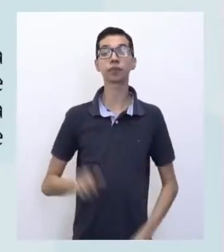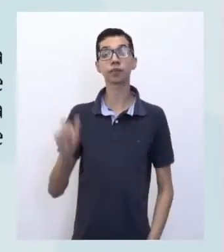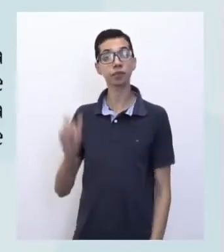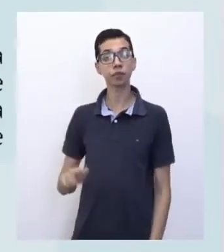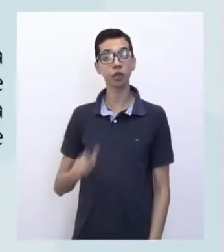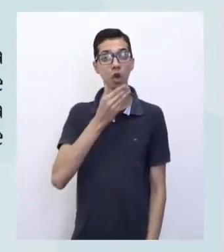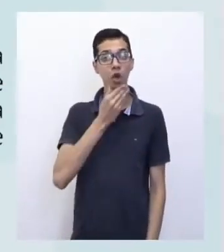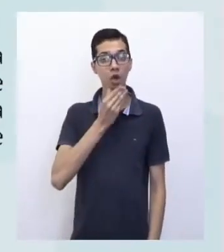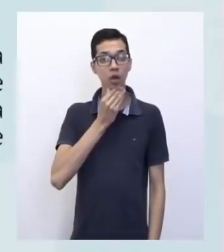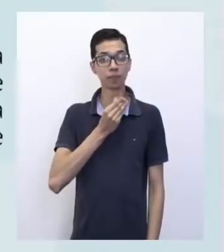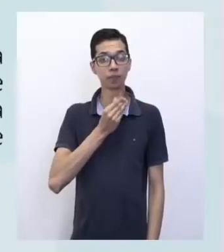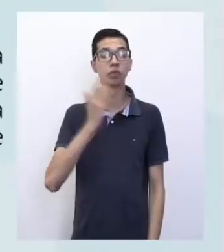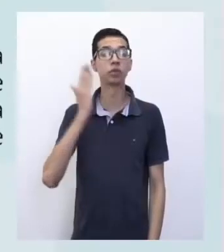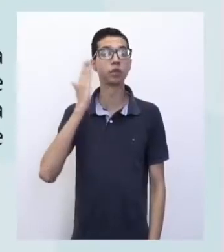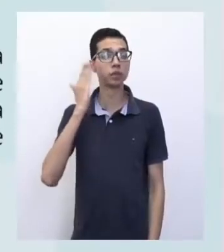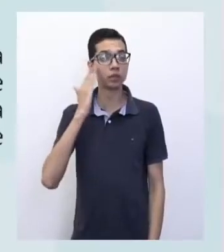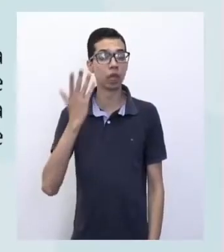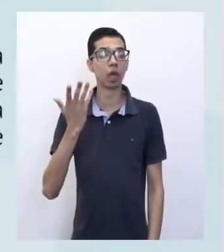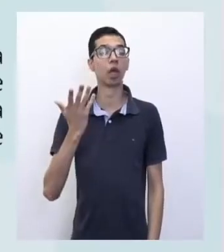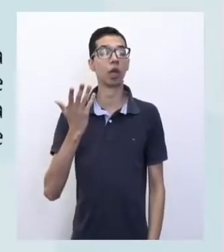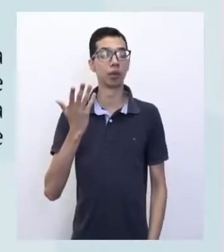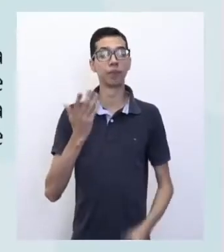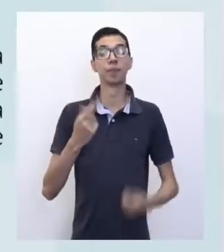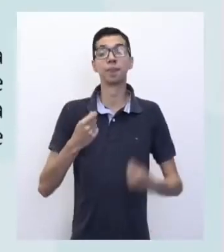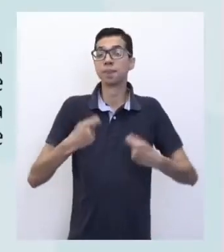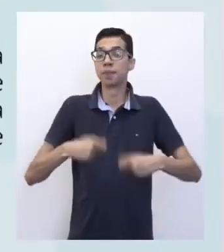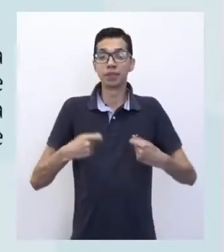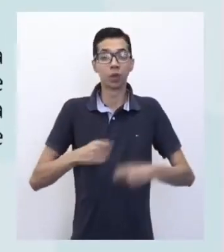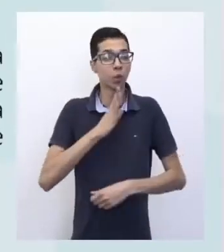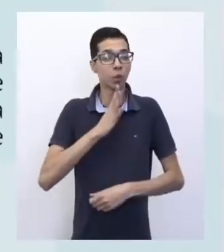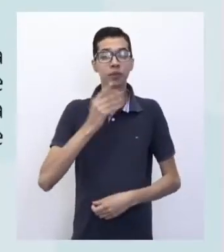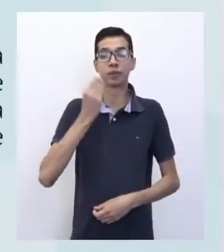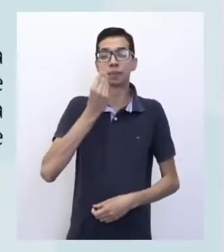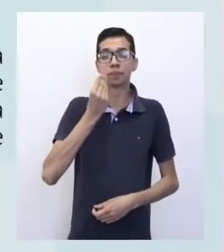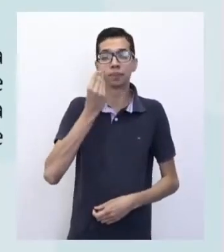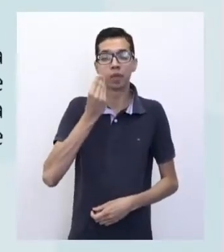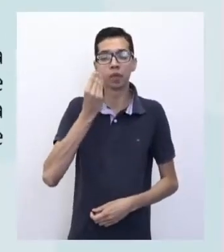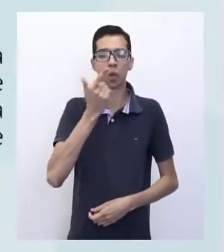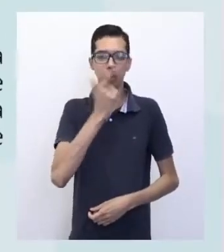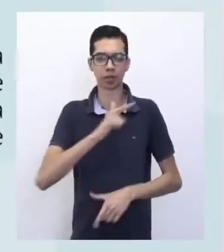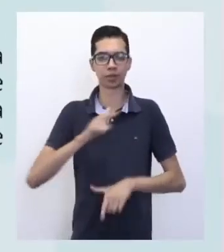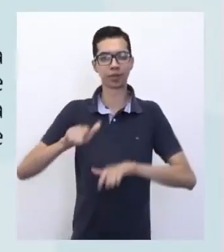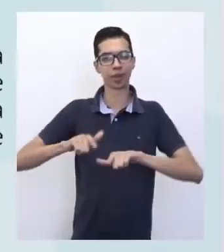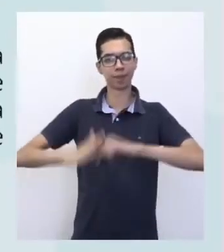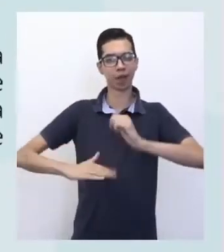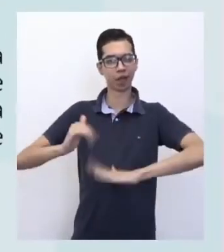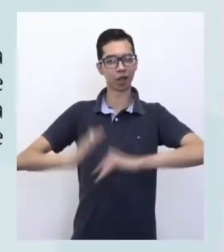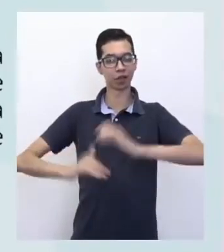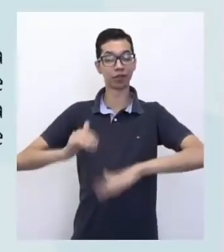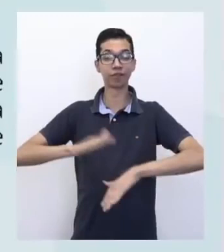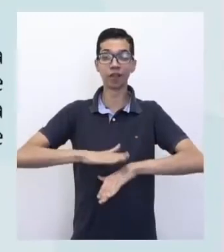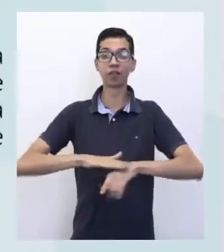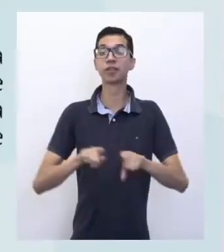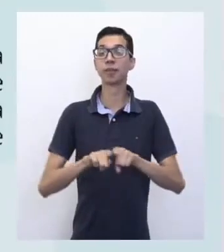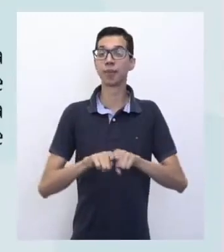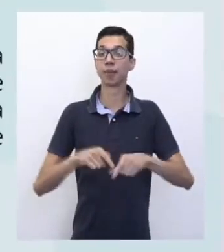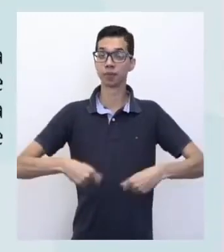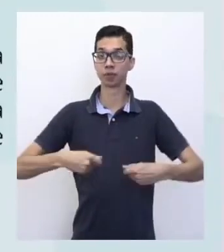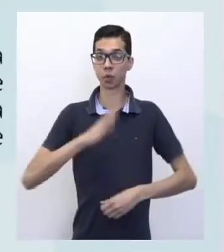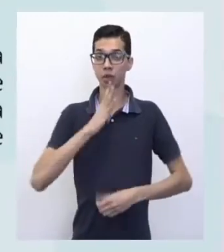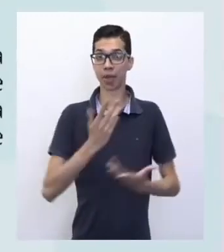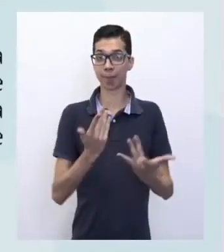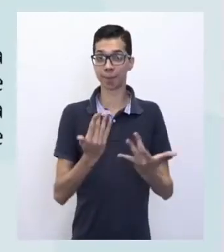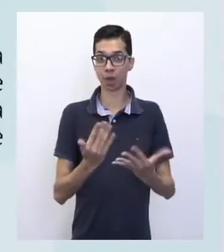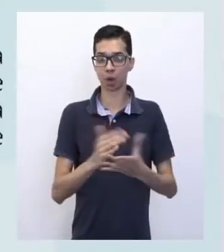elaborar uma linguagem própria e que precisa dominar muitos conhecimentos para a realização do seu trabalho. Precisa também conhecer o movimento das